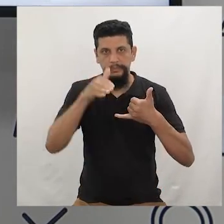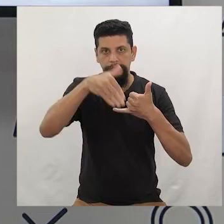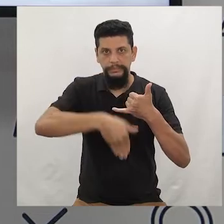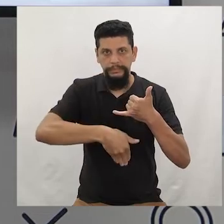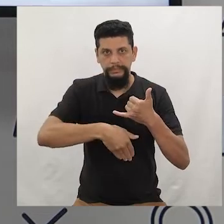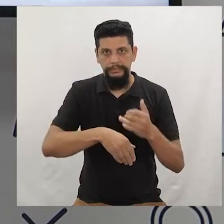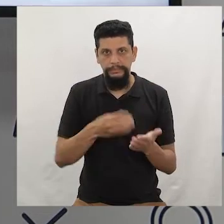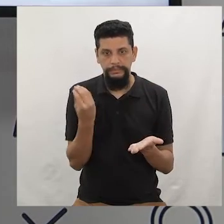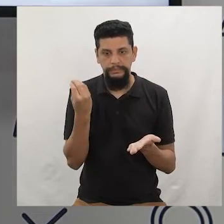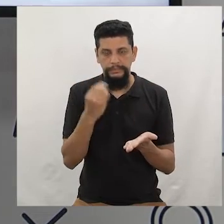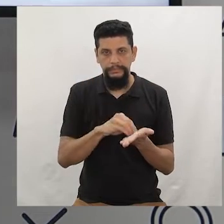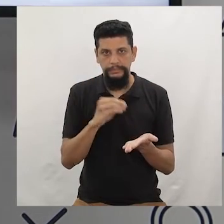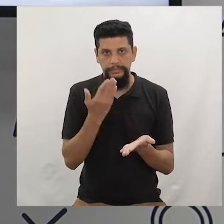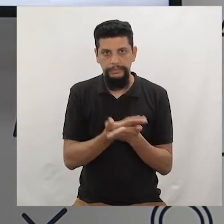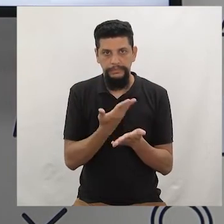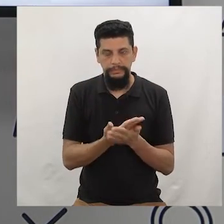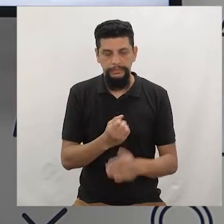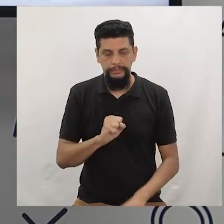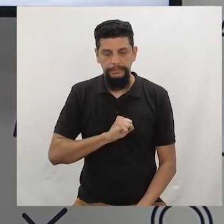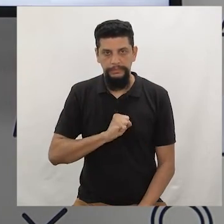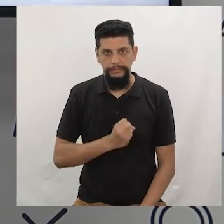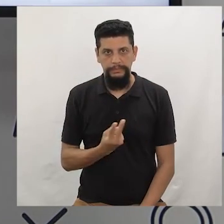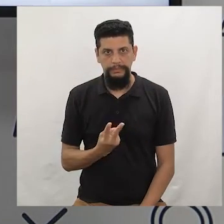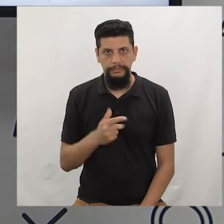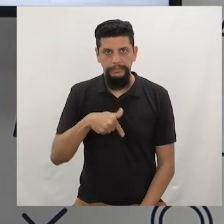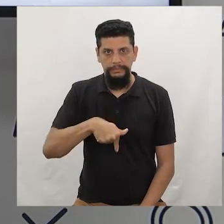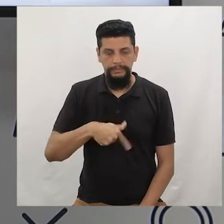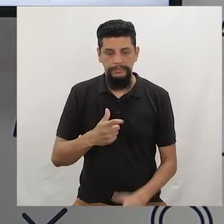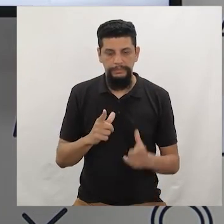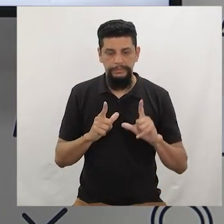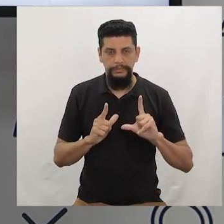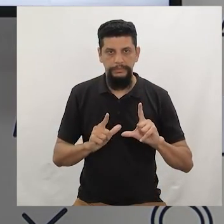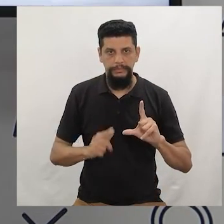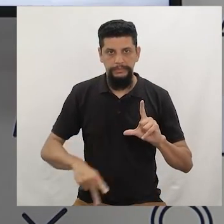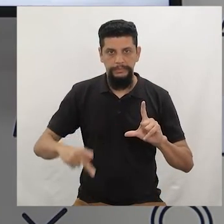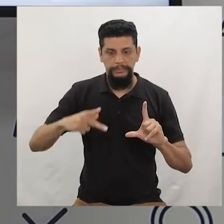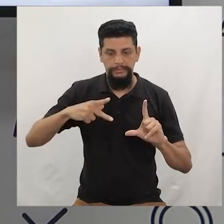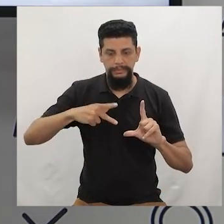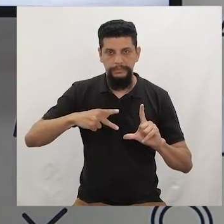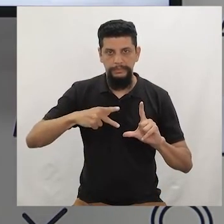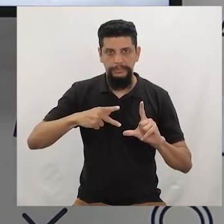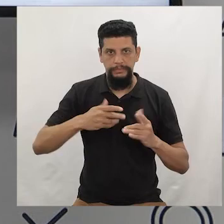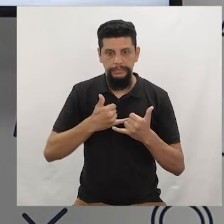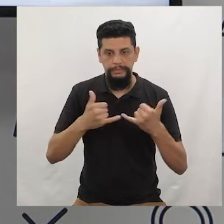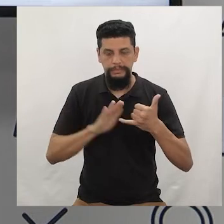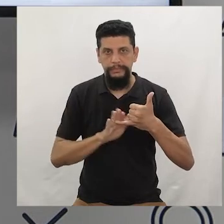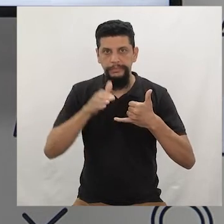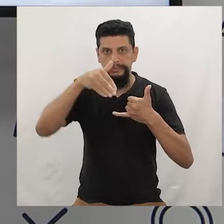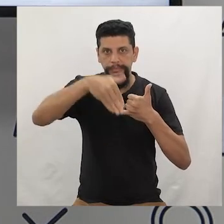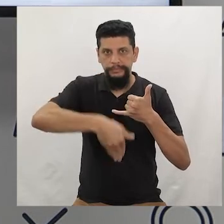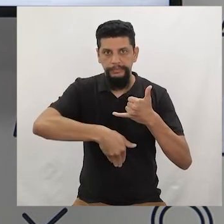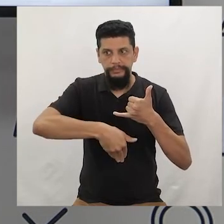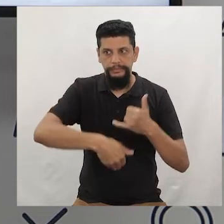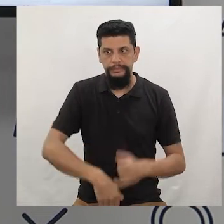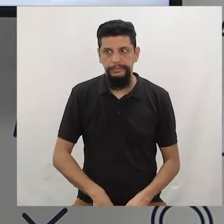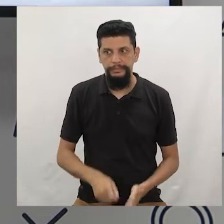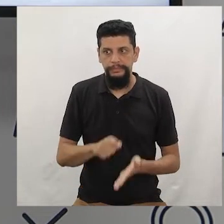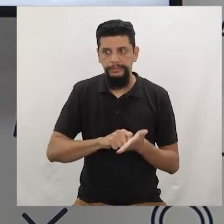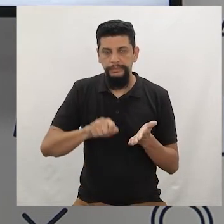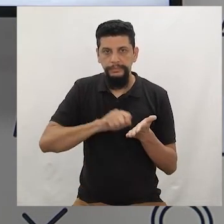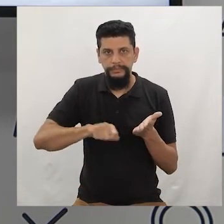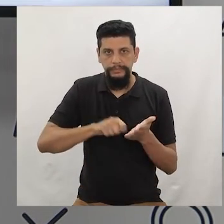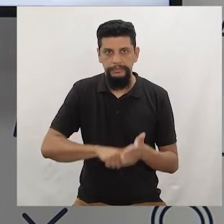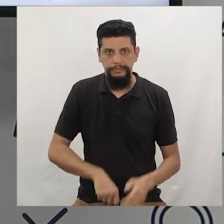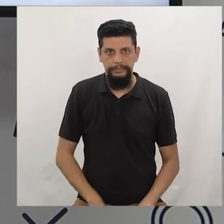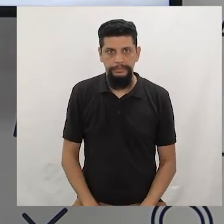uma linha, colocaram aula 27 LP. Pulem mais uma linha